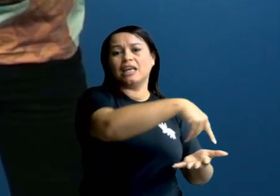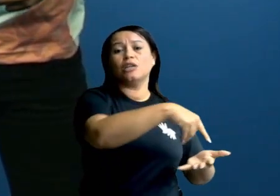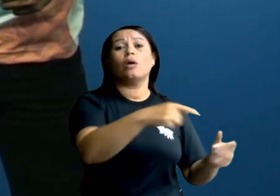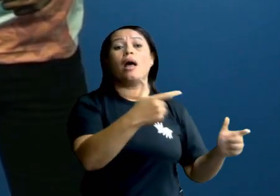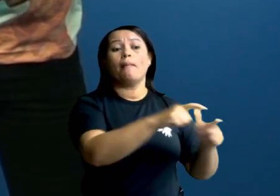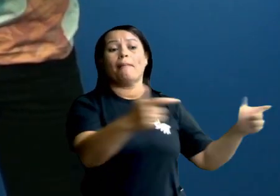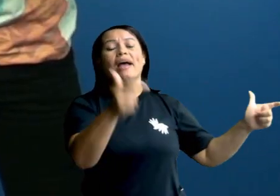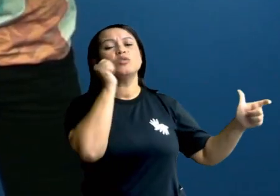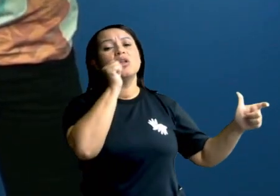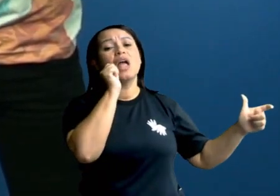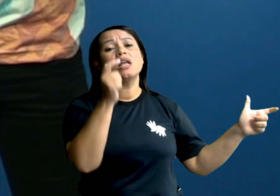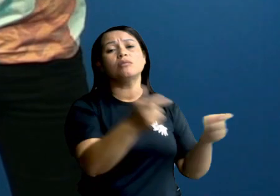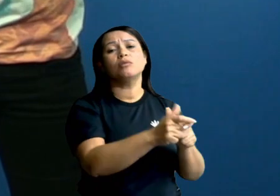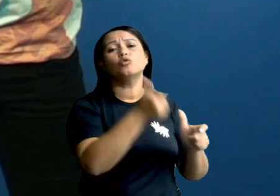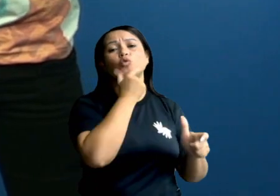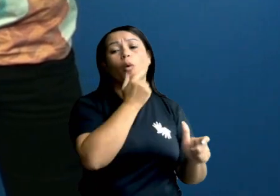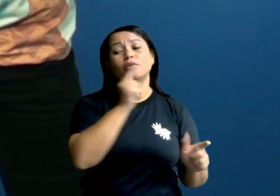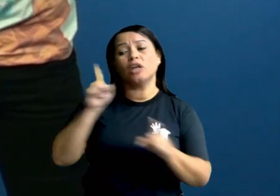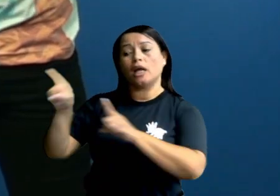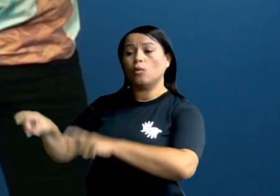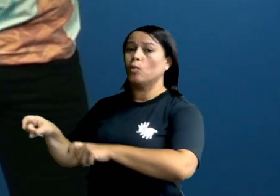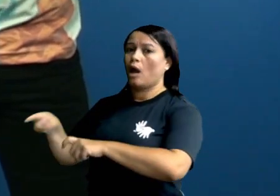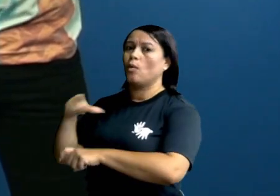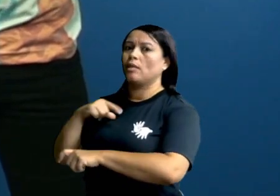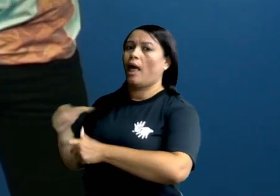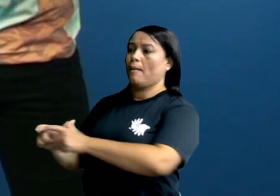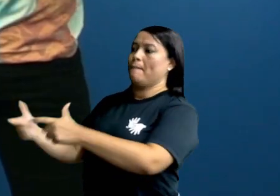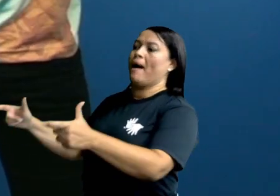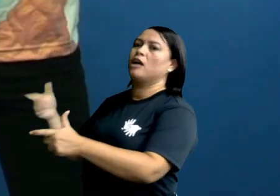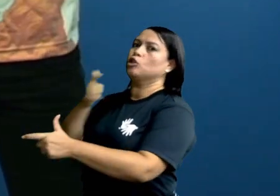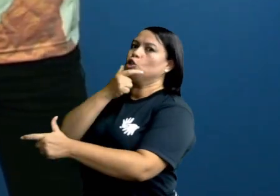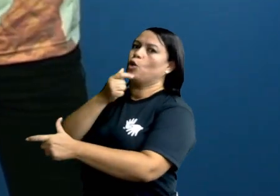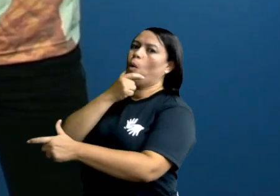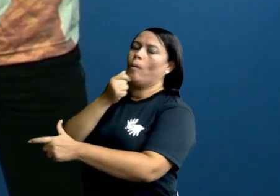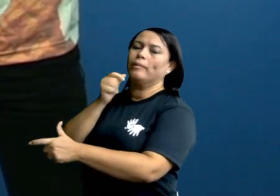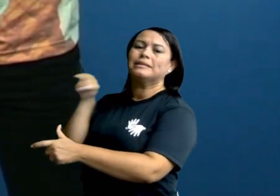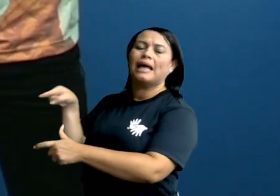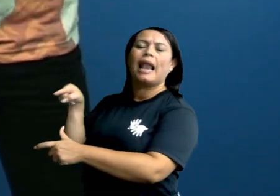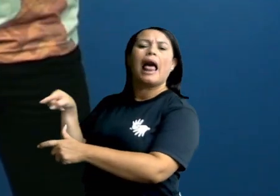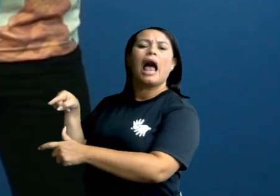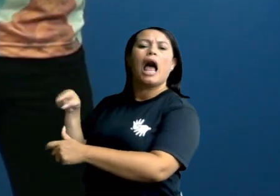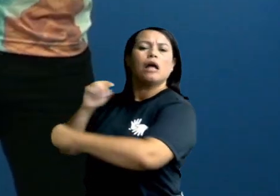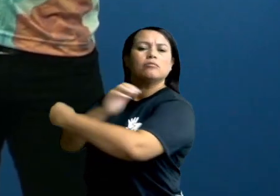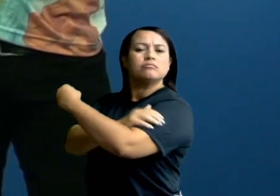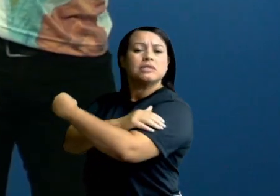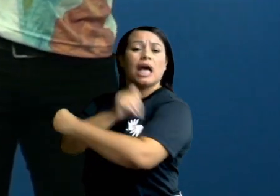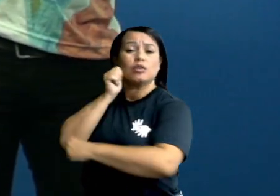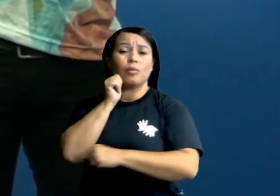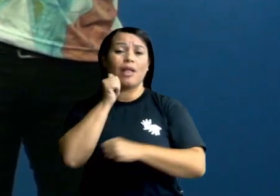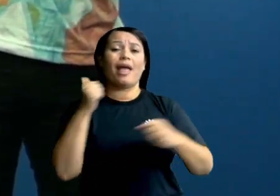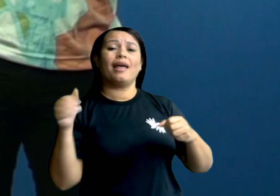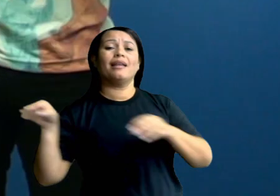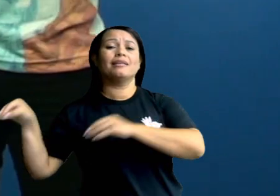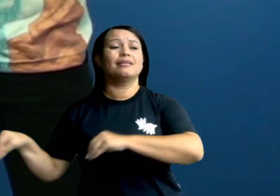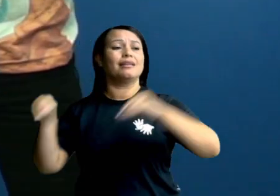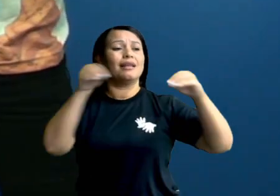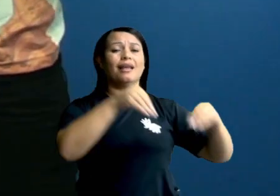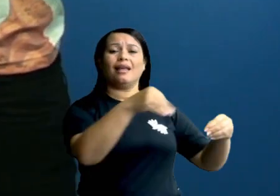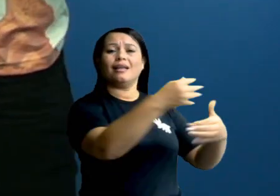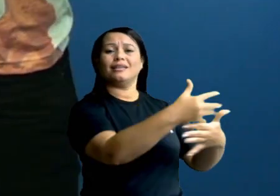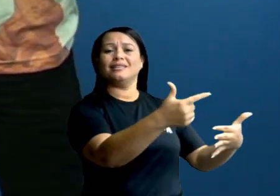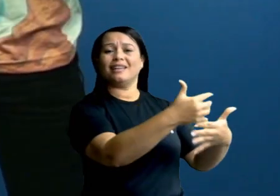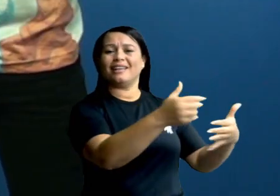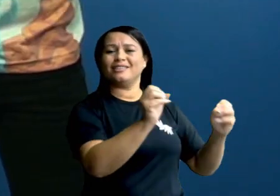homens. Já na área rural, você tem um grande número de homens, ou seja, os homens ficam na área rural e a mulher migra para a área